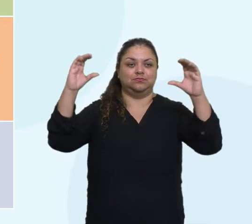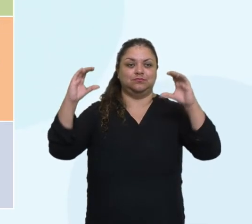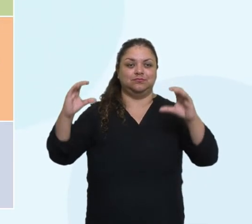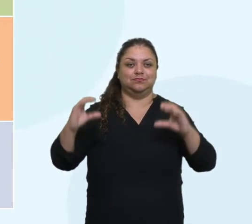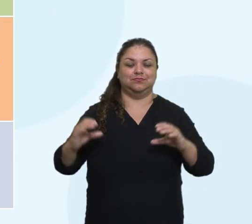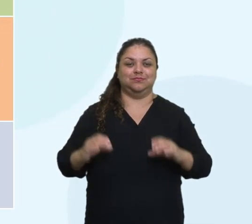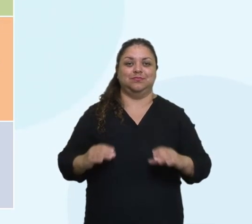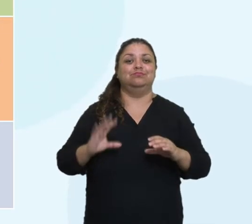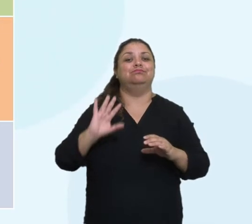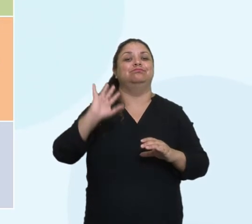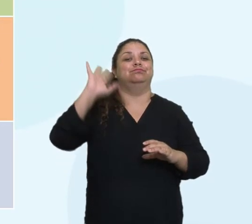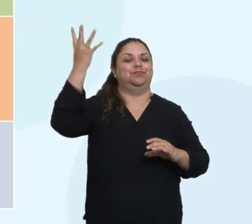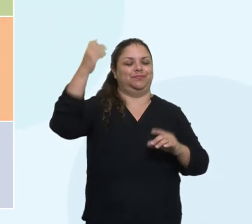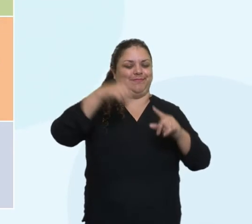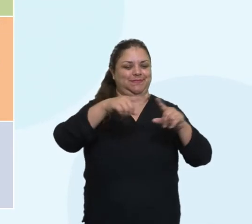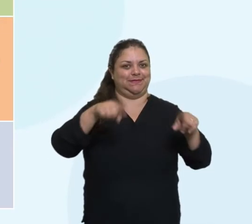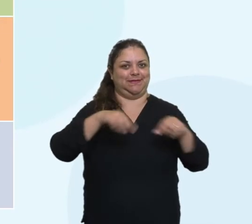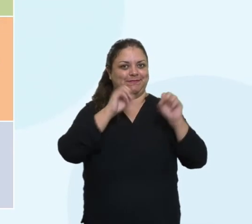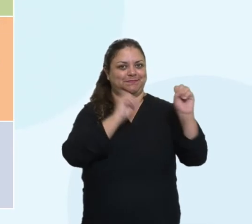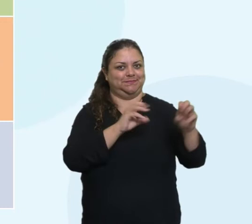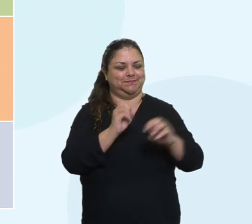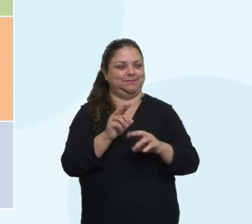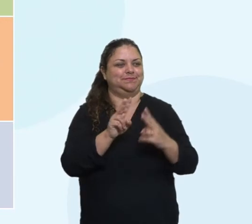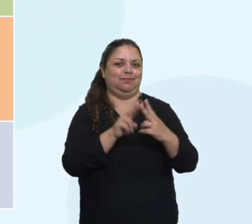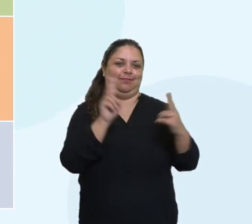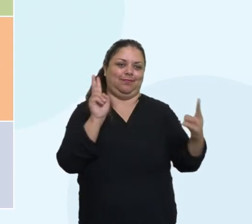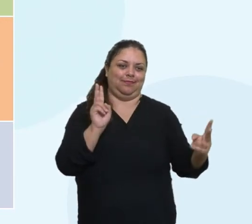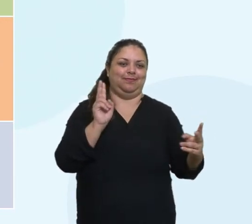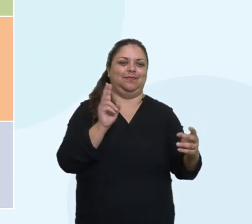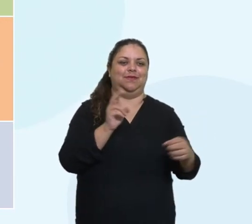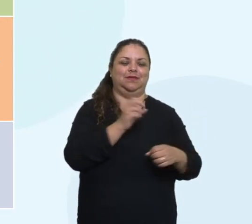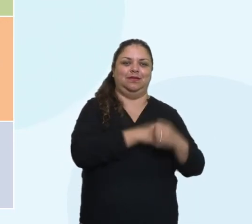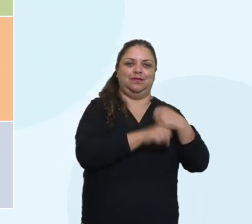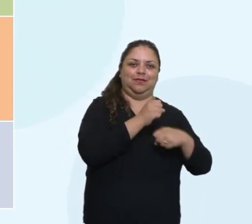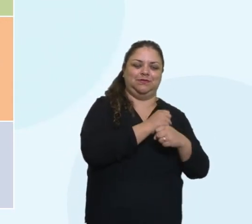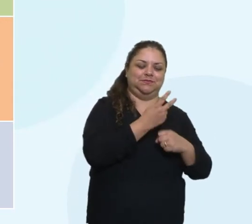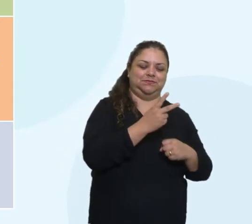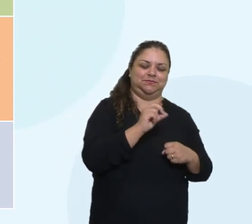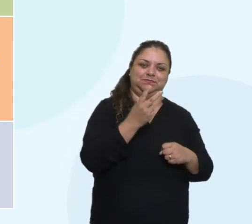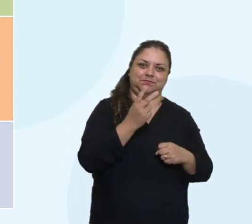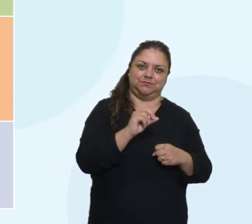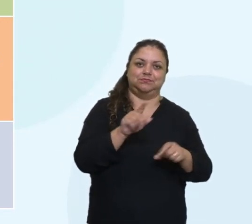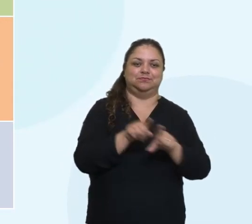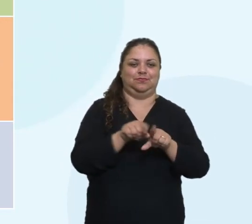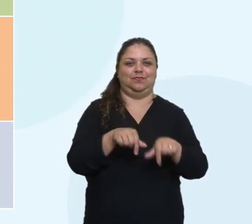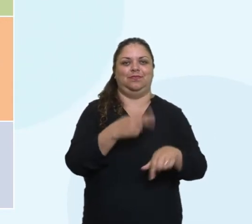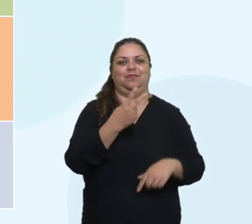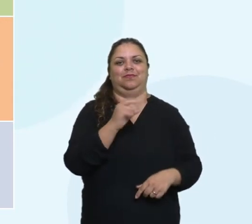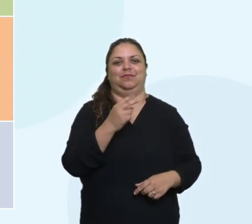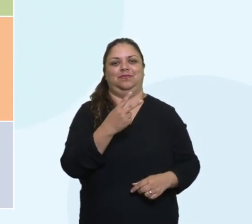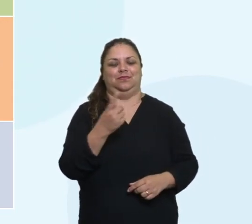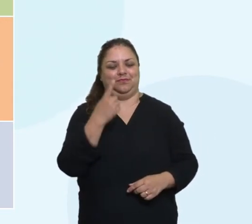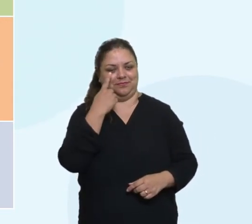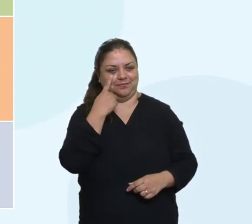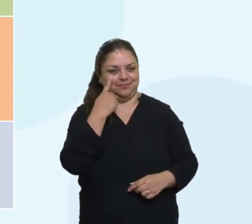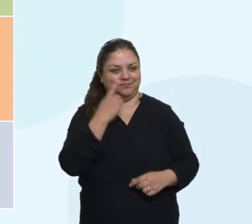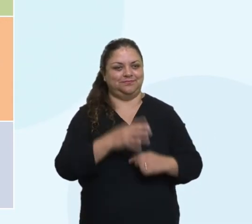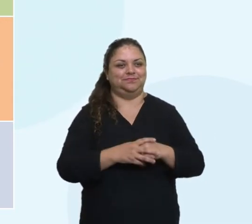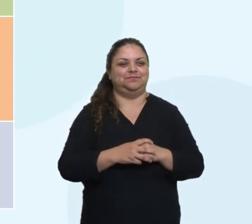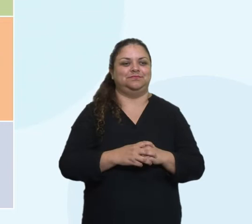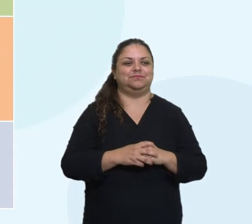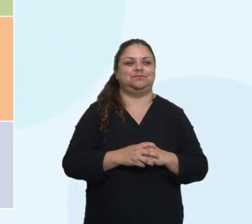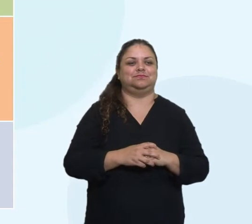nossas salas de aula durante o ano de 2020/2021 e a gente tem um exemplo de como as magras competências né